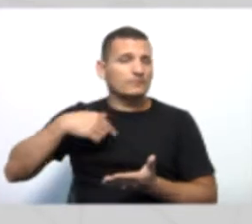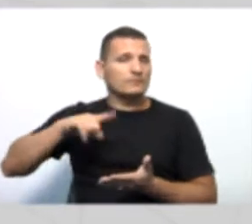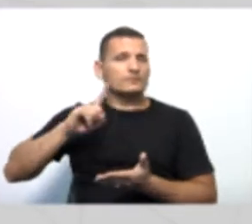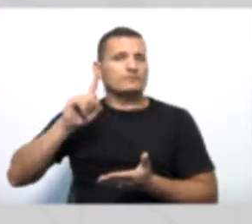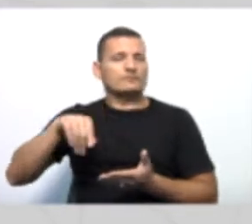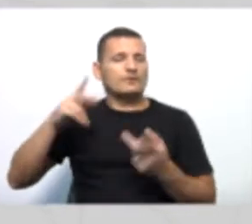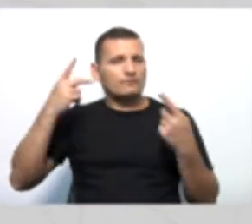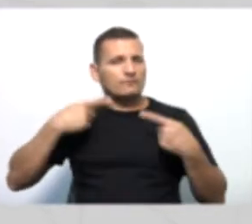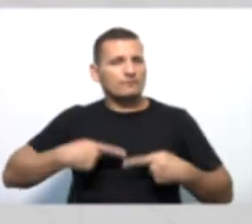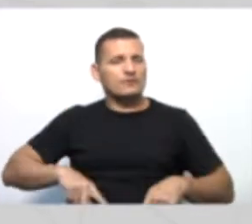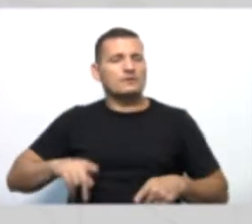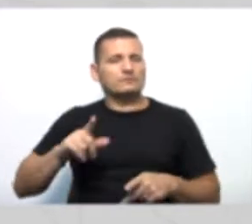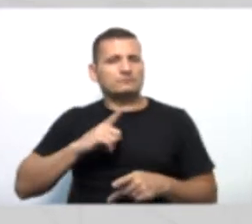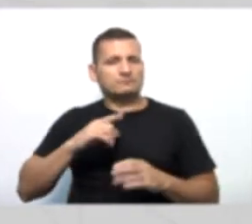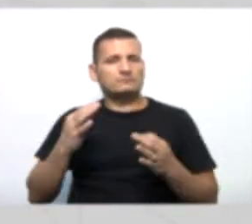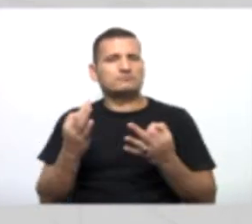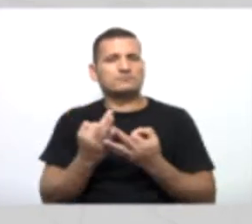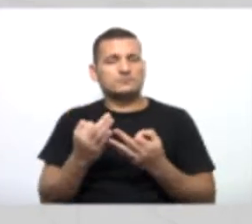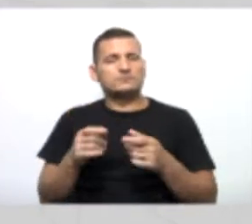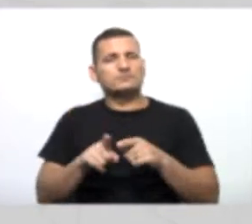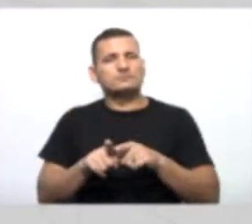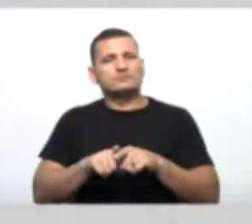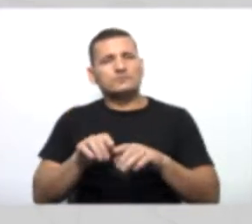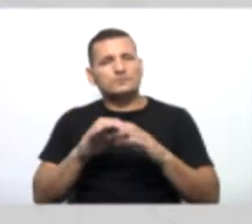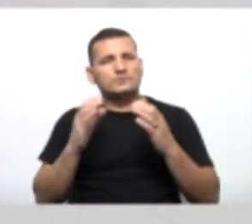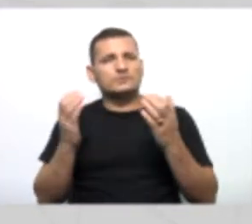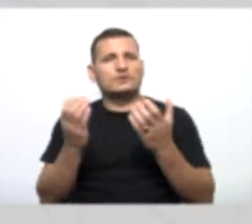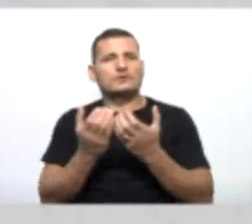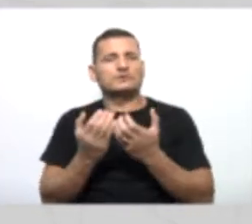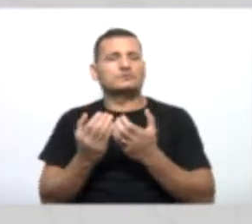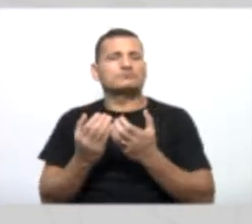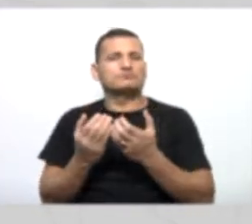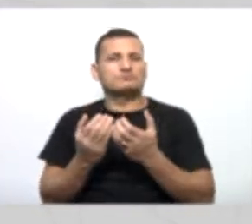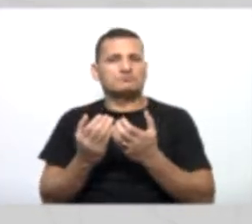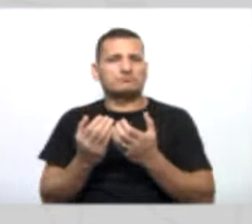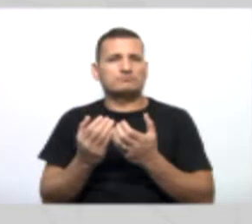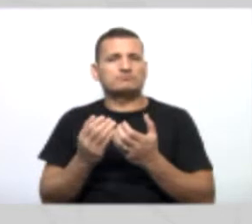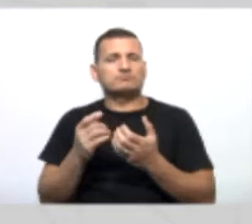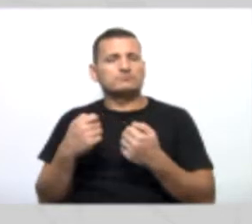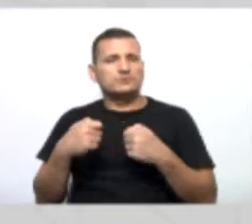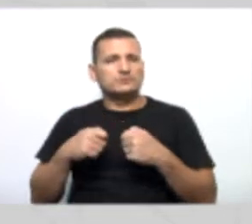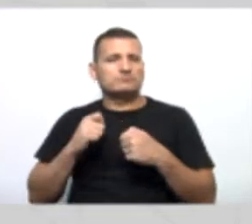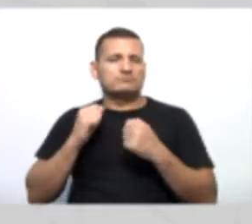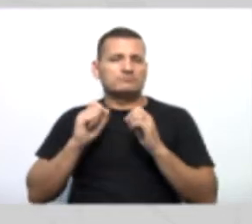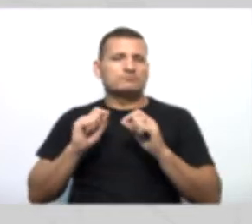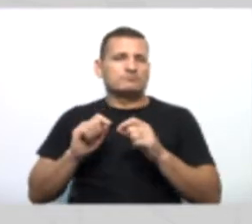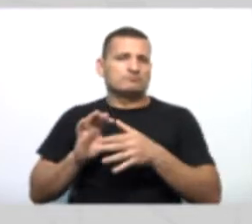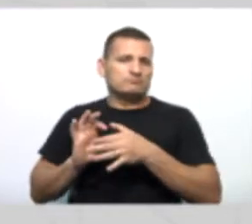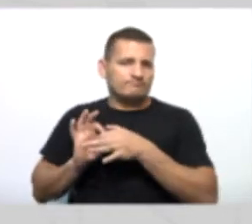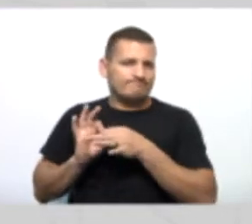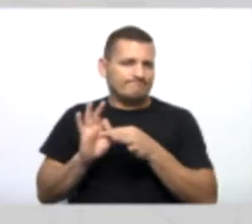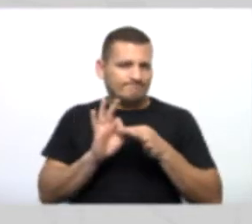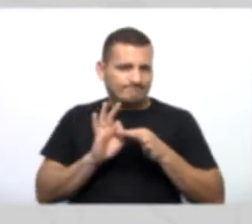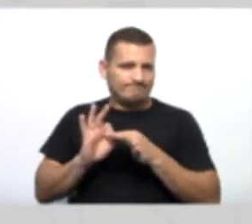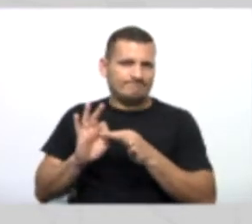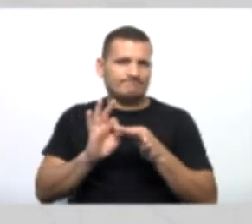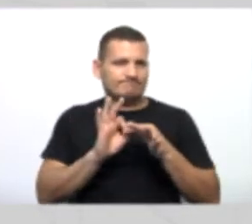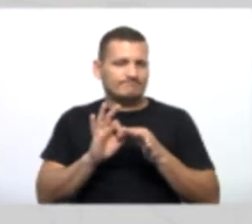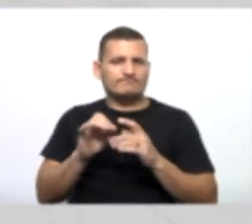uma comunidade terrestre com um destino comum. Devemos somar forças para gerar uma